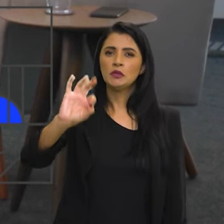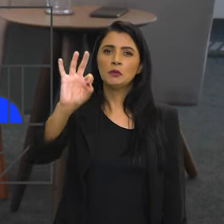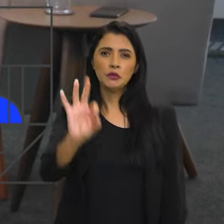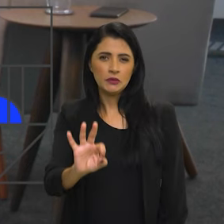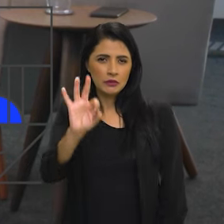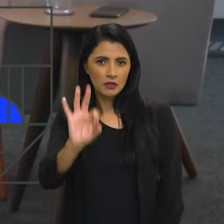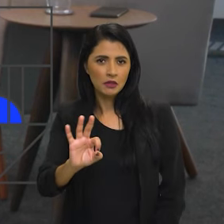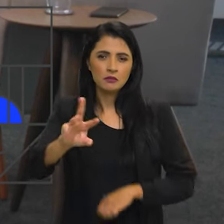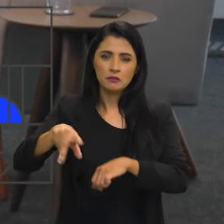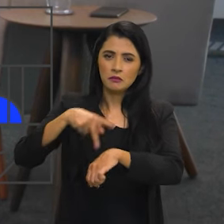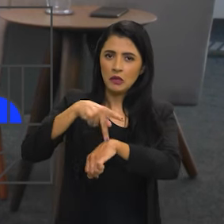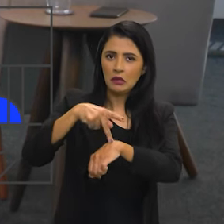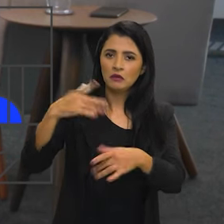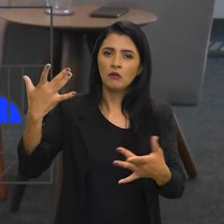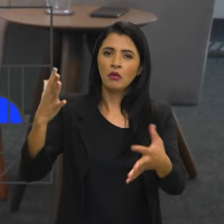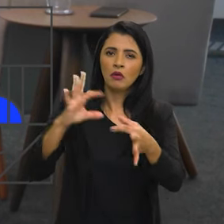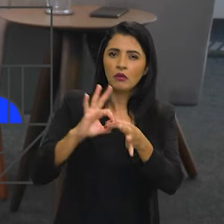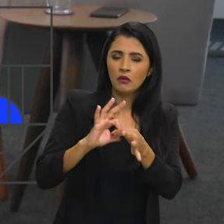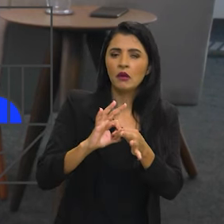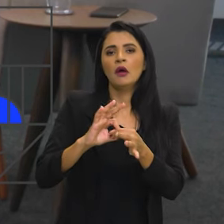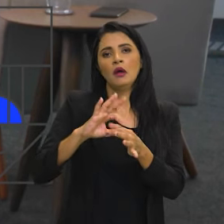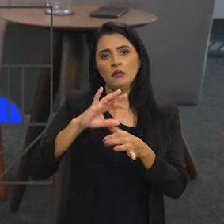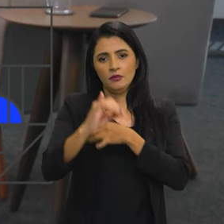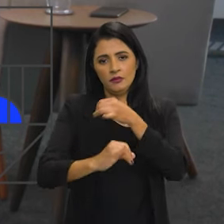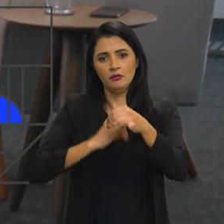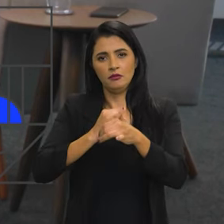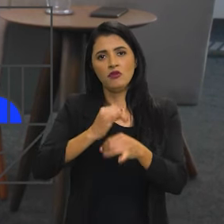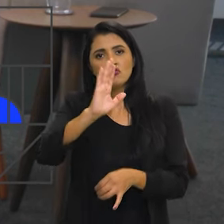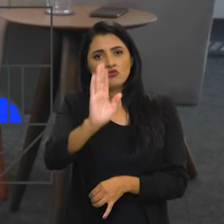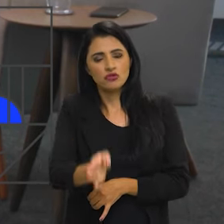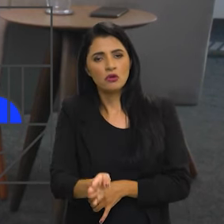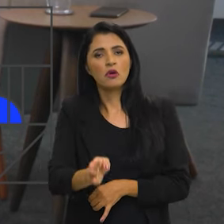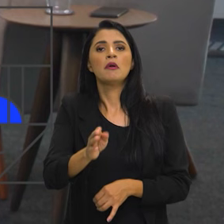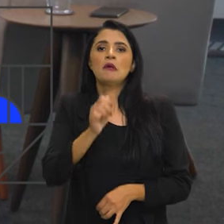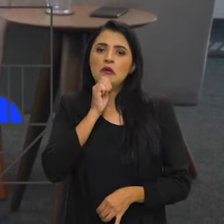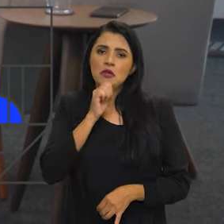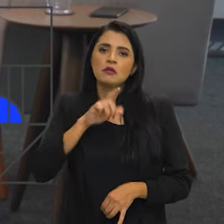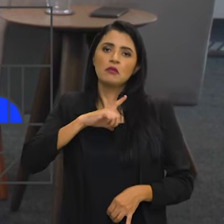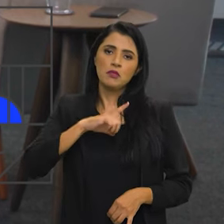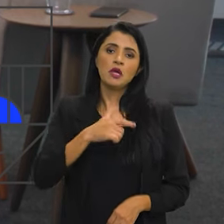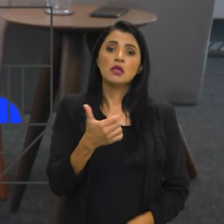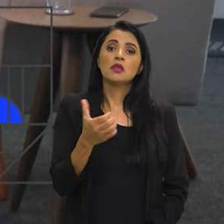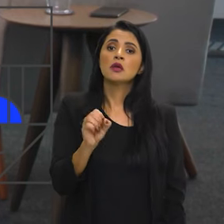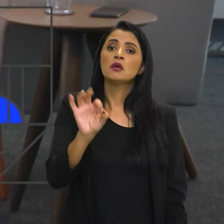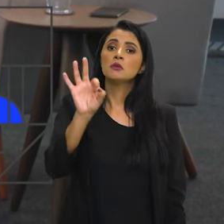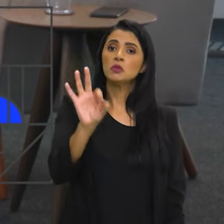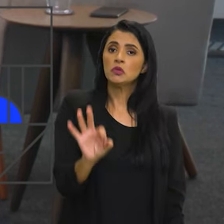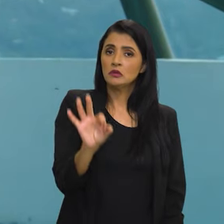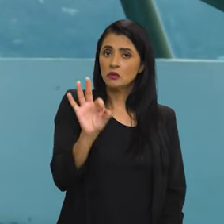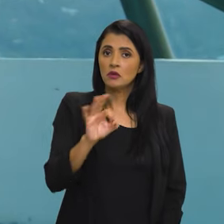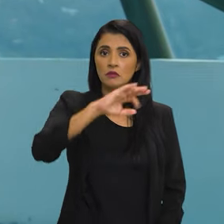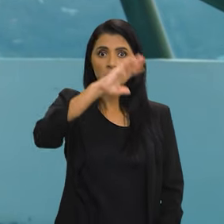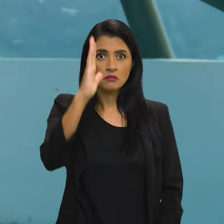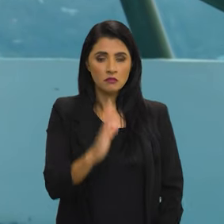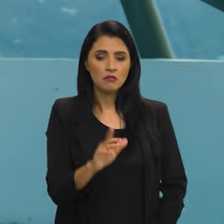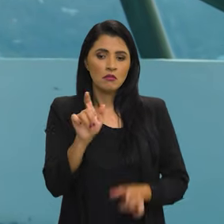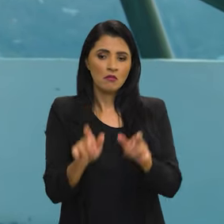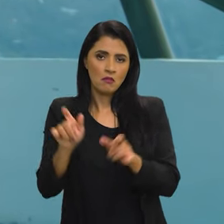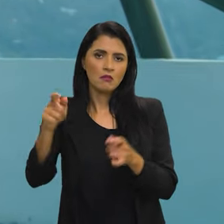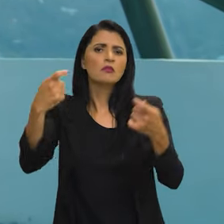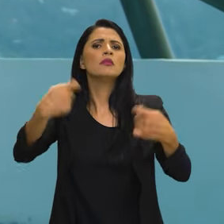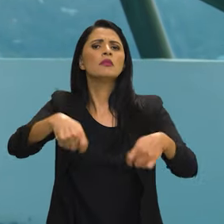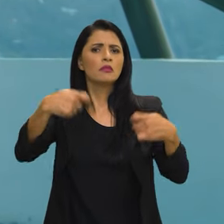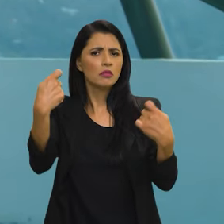90% da população do país conectada de alguma forma, mas ainda temos aí 10% de brasileiros que